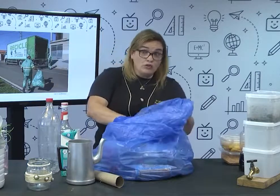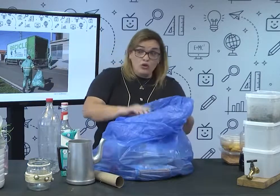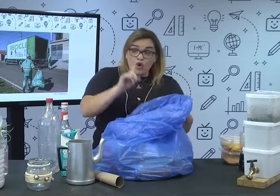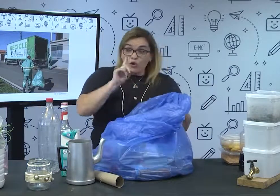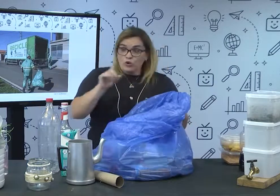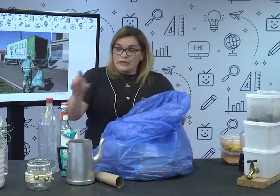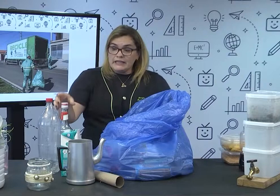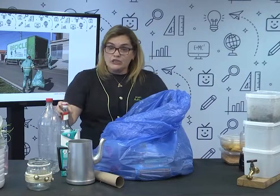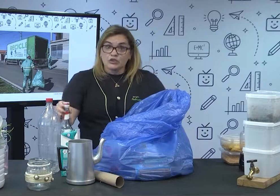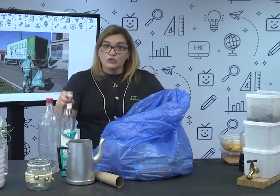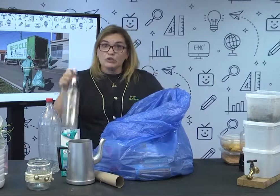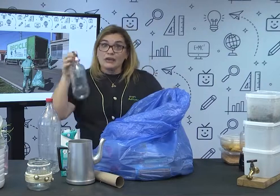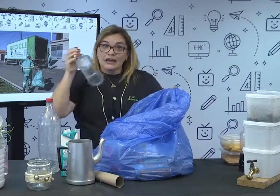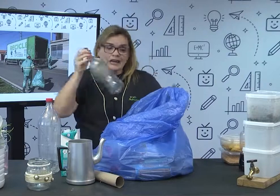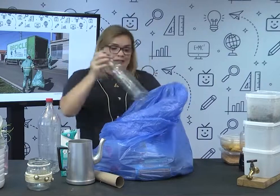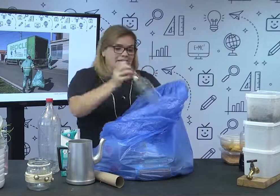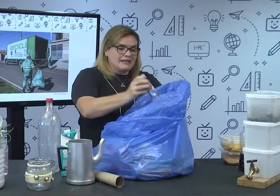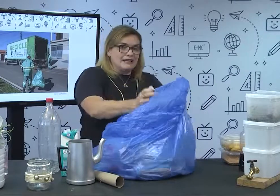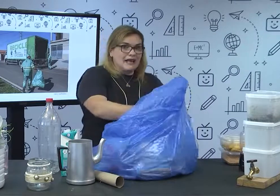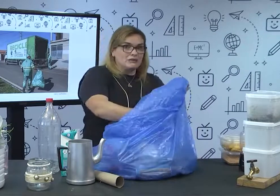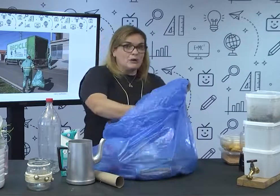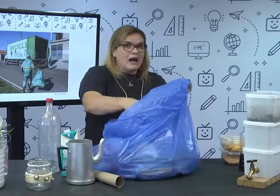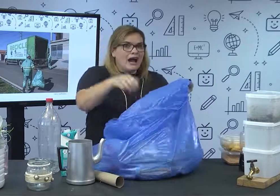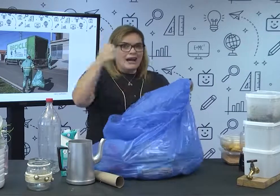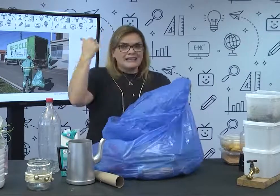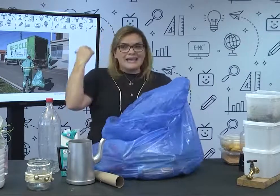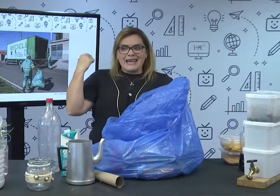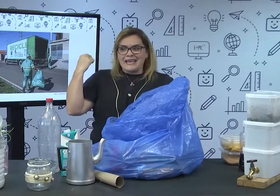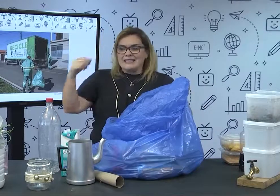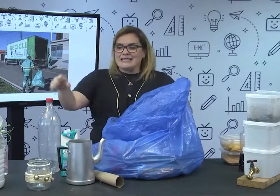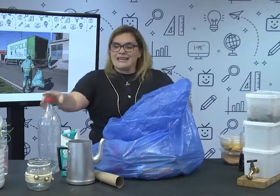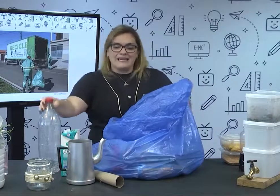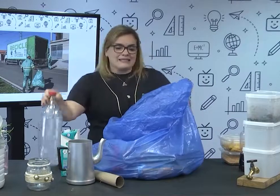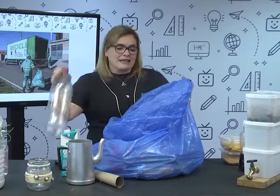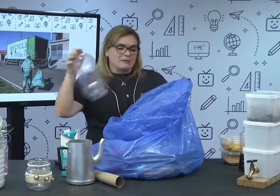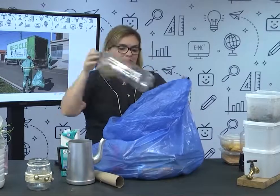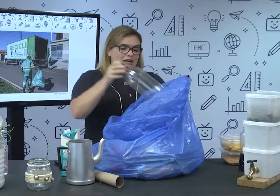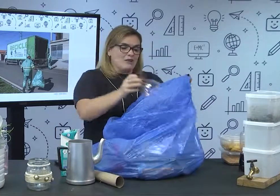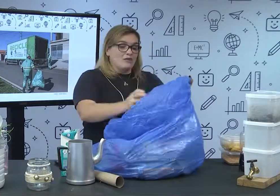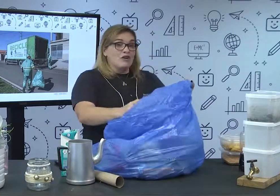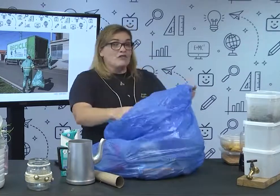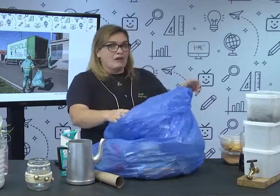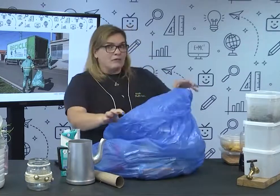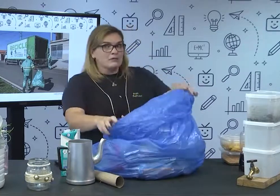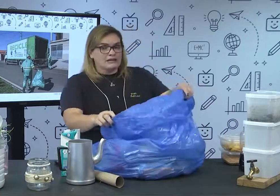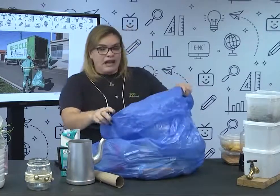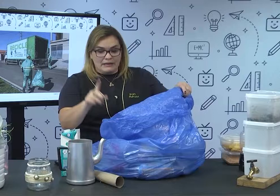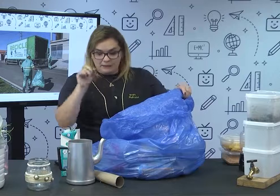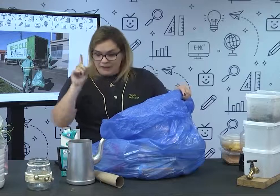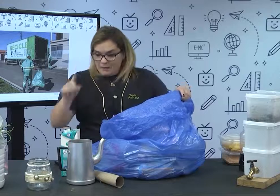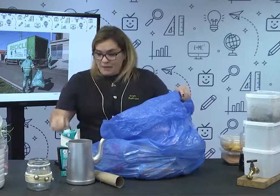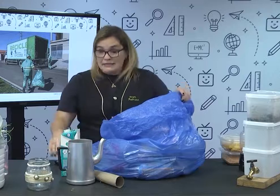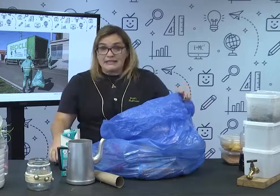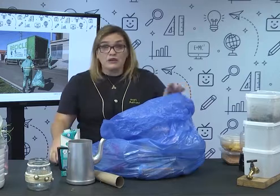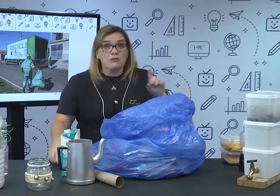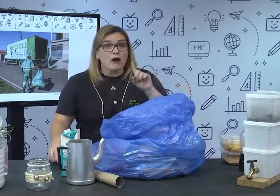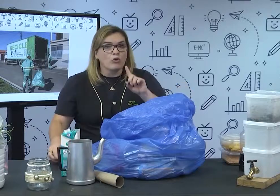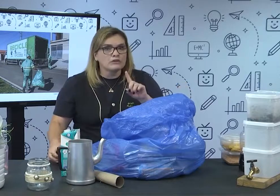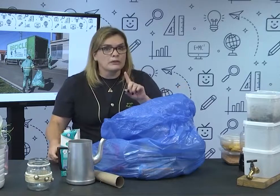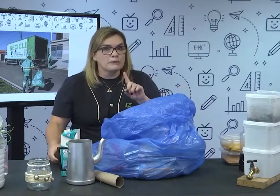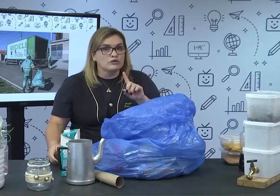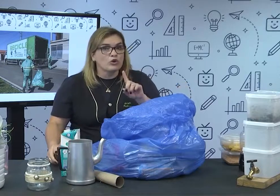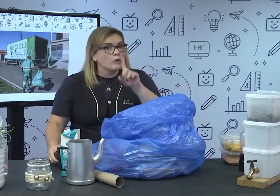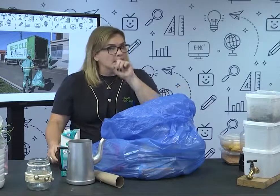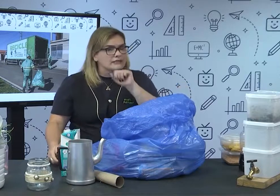de novo o lixo reciclado, aquele que esse caminhão vai buscar. Mas tem